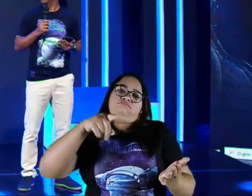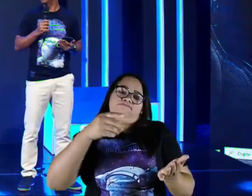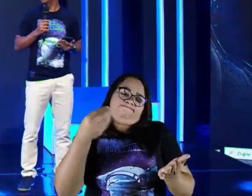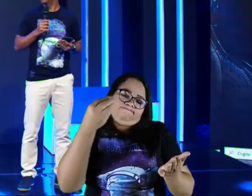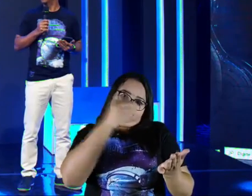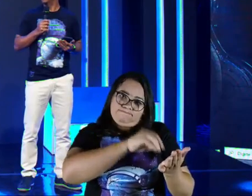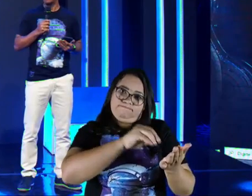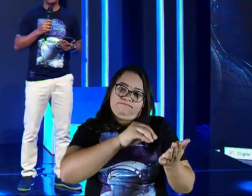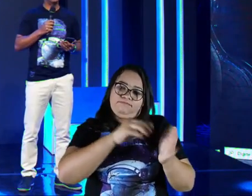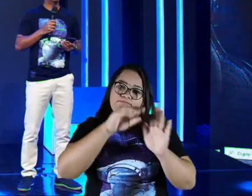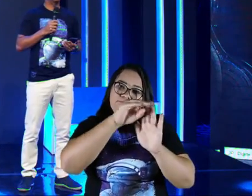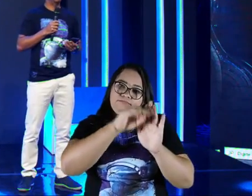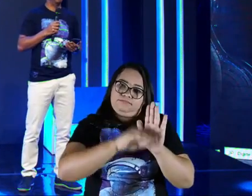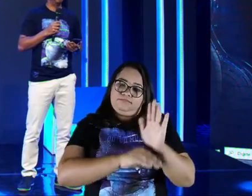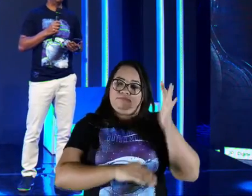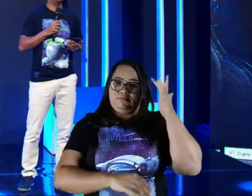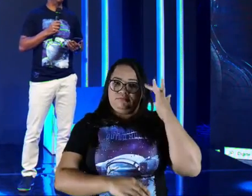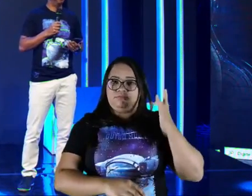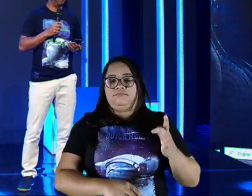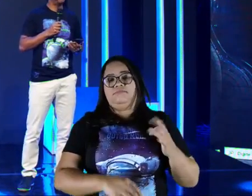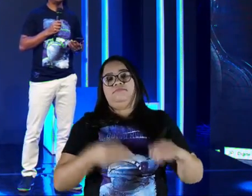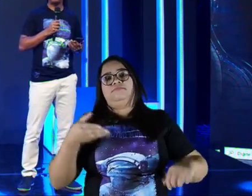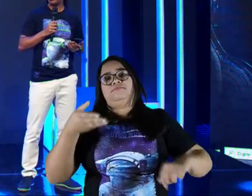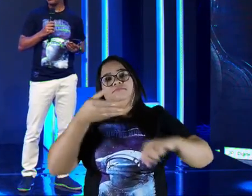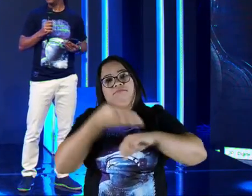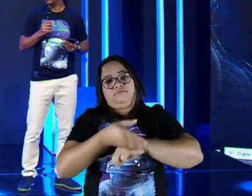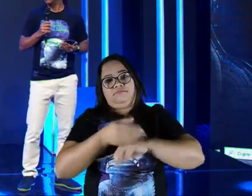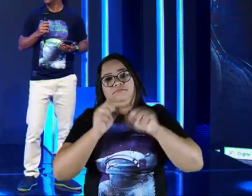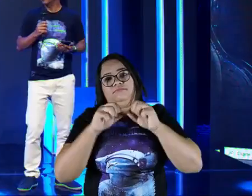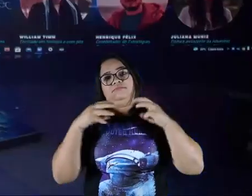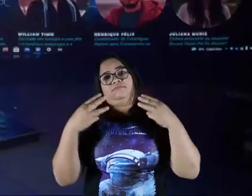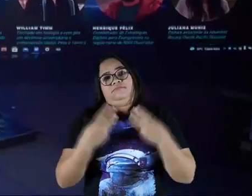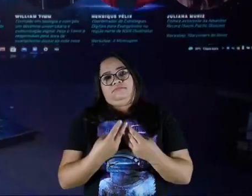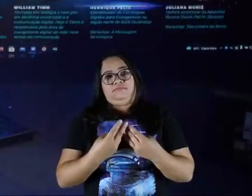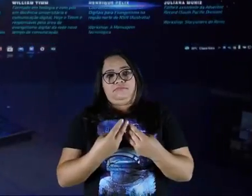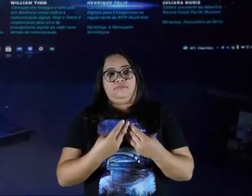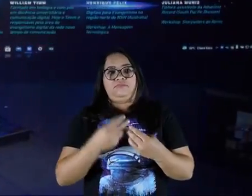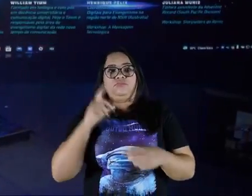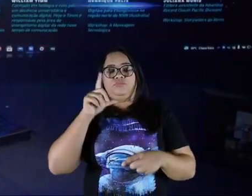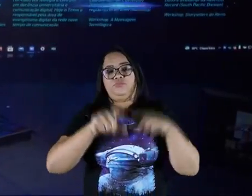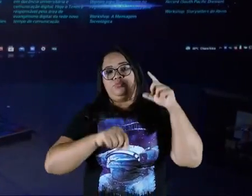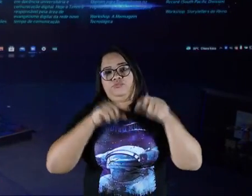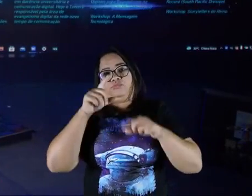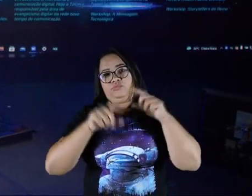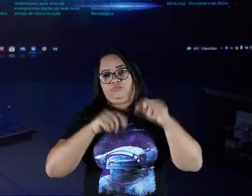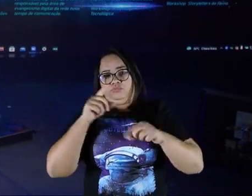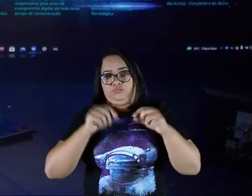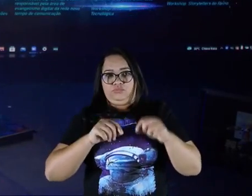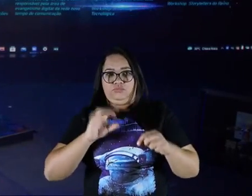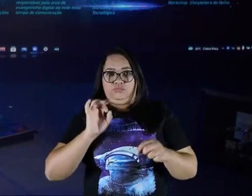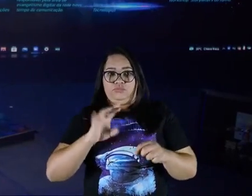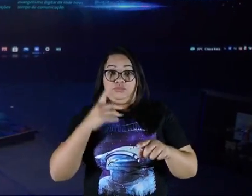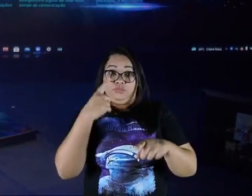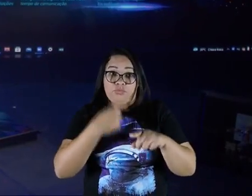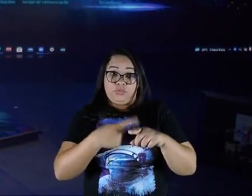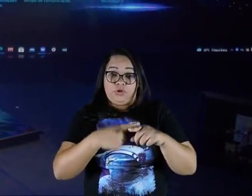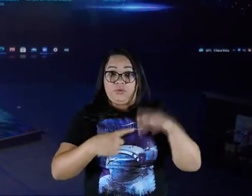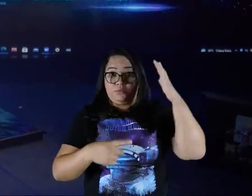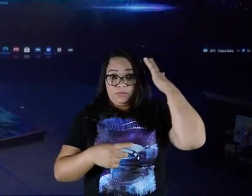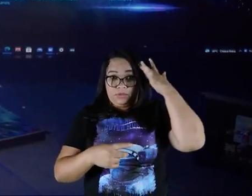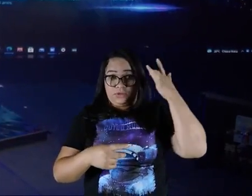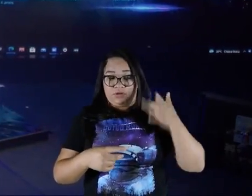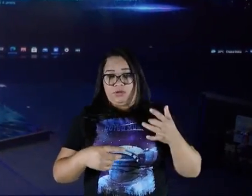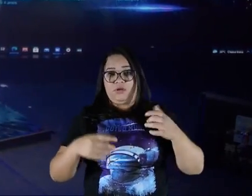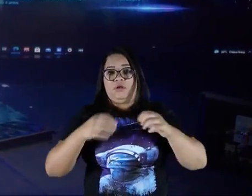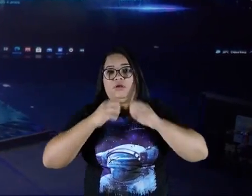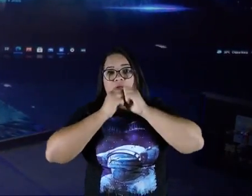possa fazer o quê? Amanhã, assistir o workshop que você gostaria de entrar. Por quê? Porque amanhã, quando